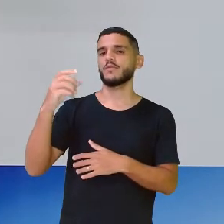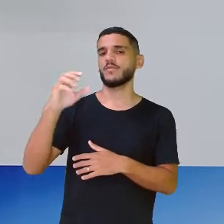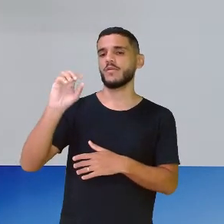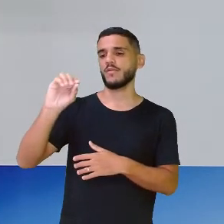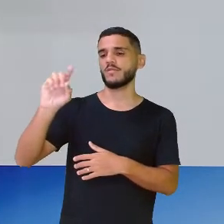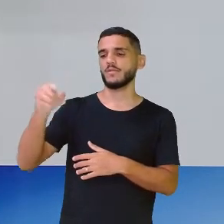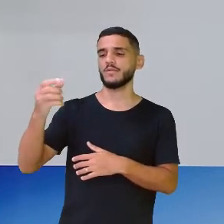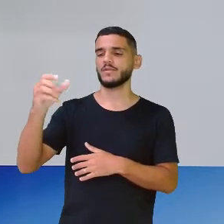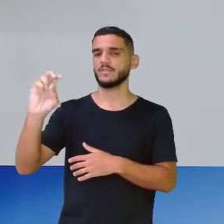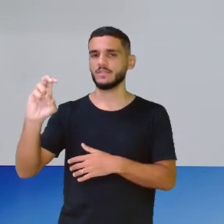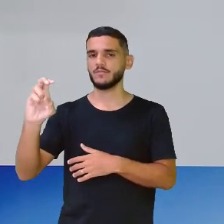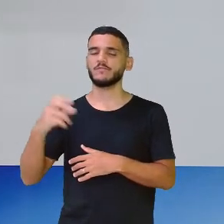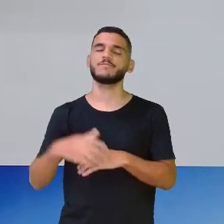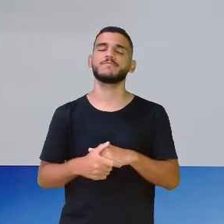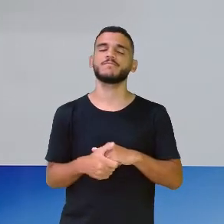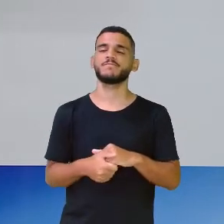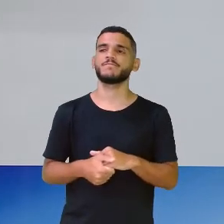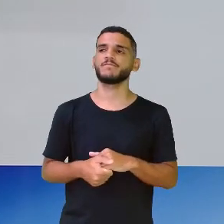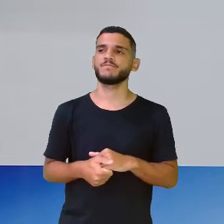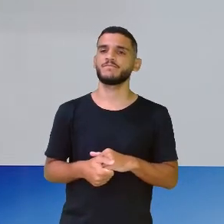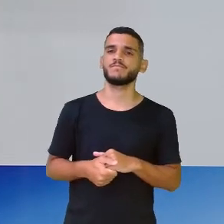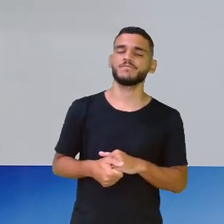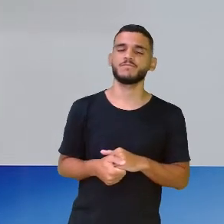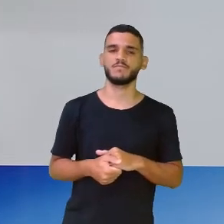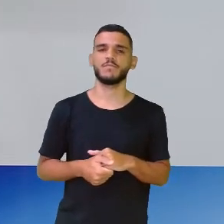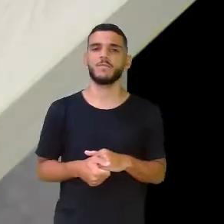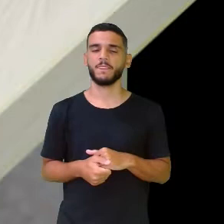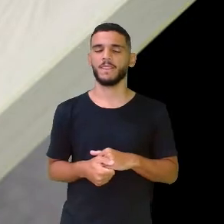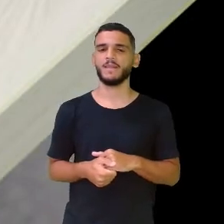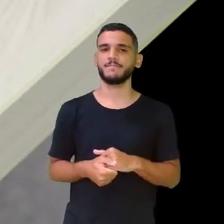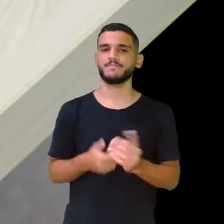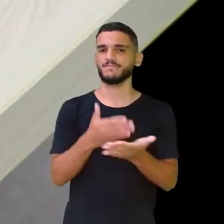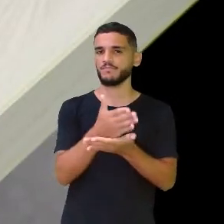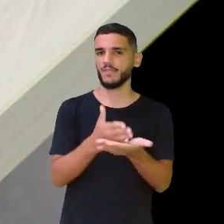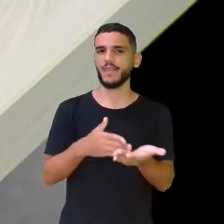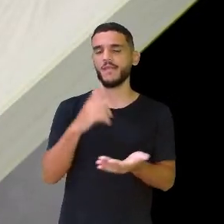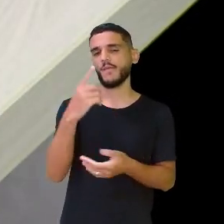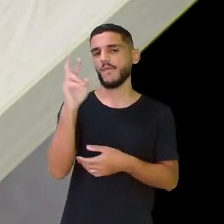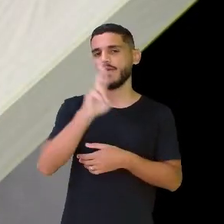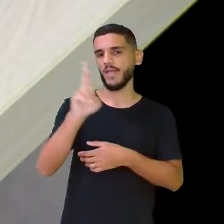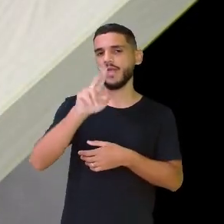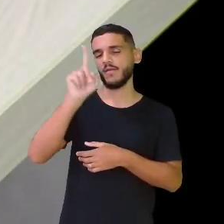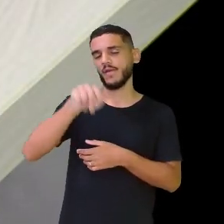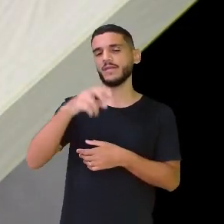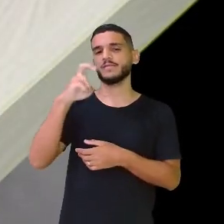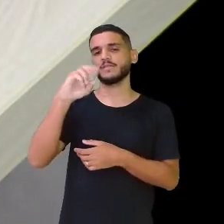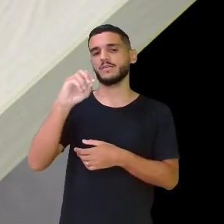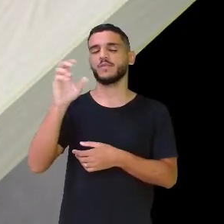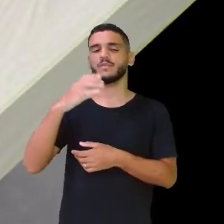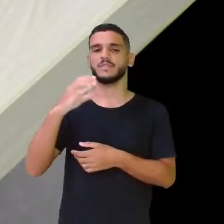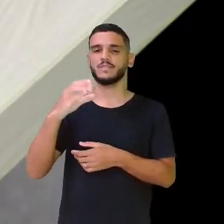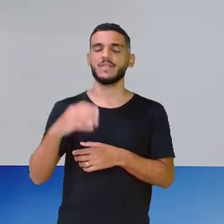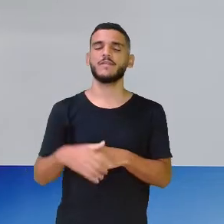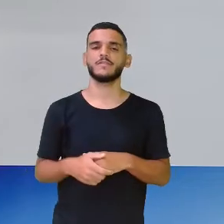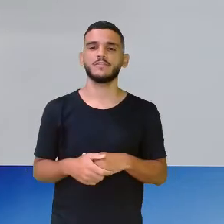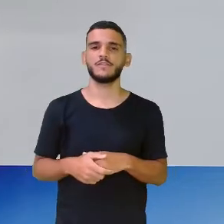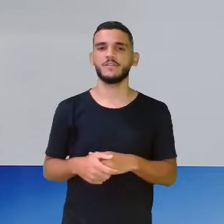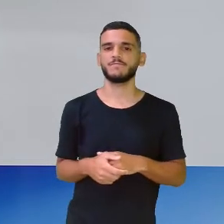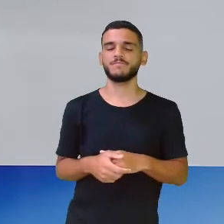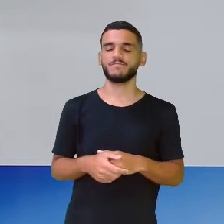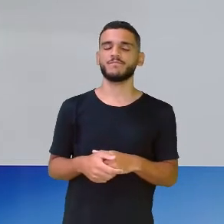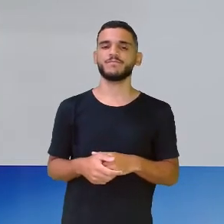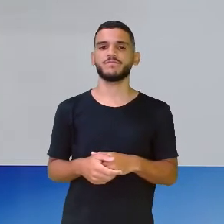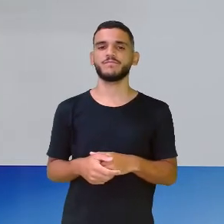decimal. Metade. Metade de R$1, 50 centavos. Metade da minha